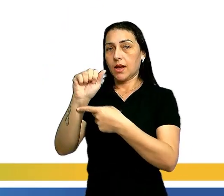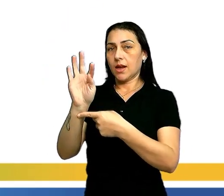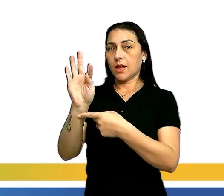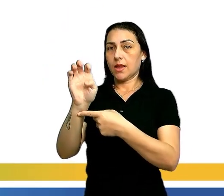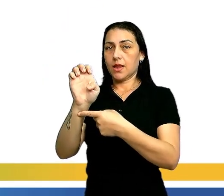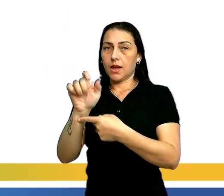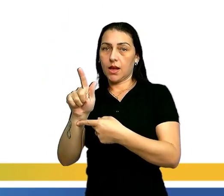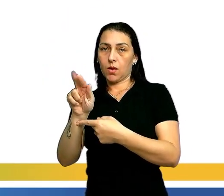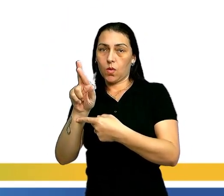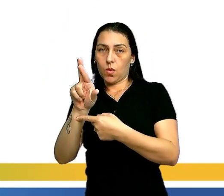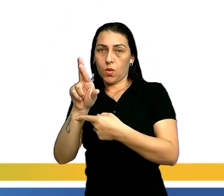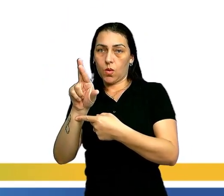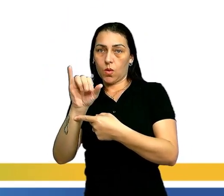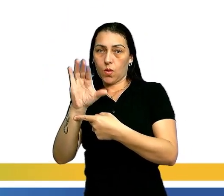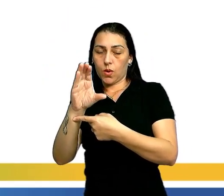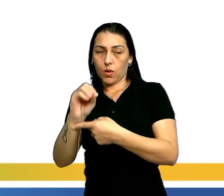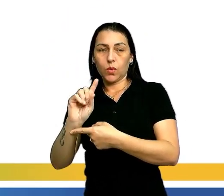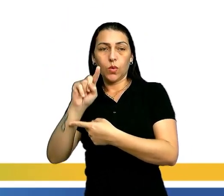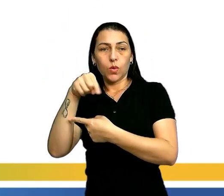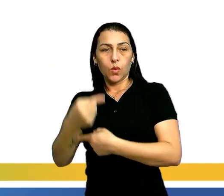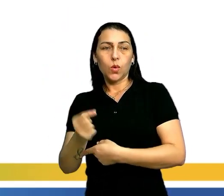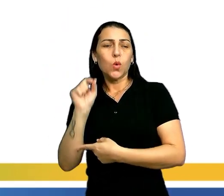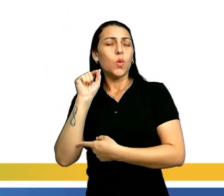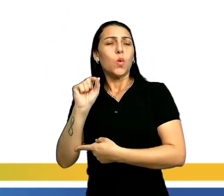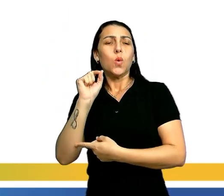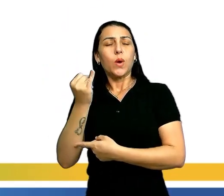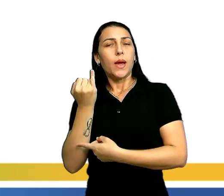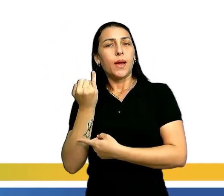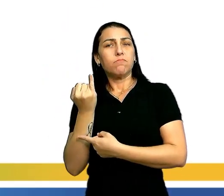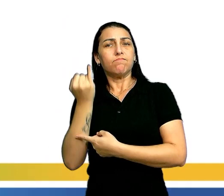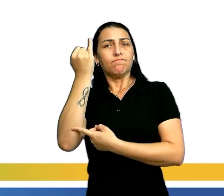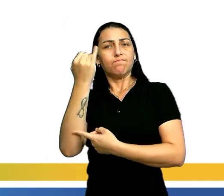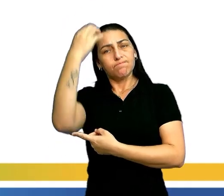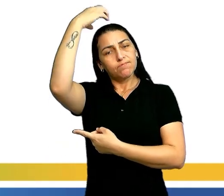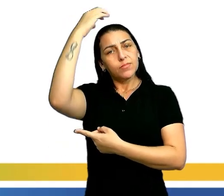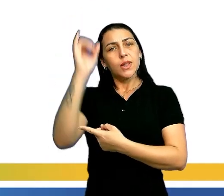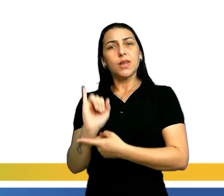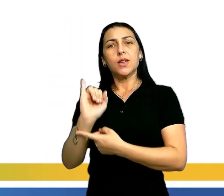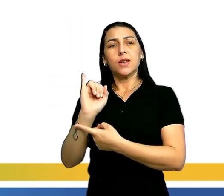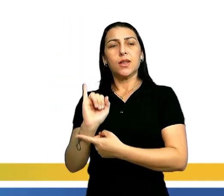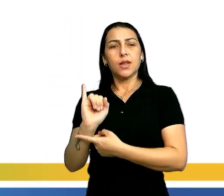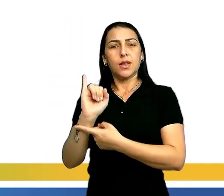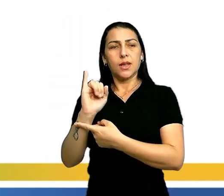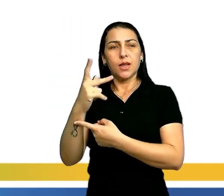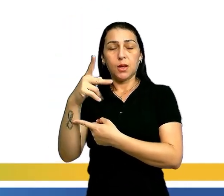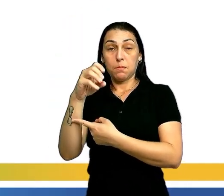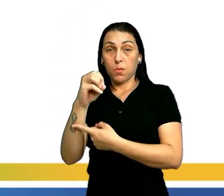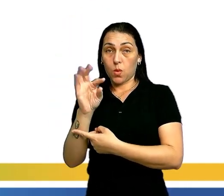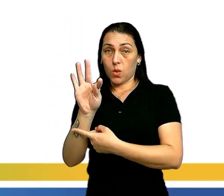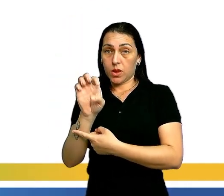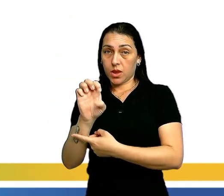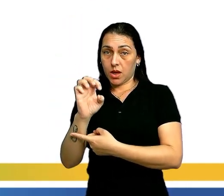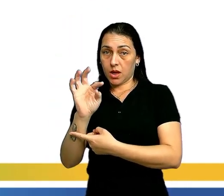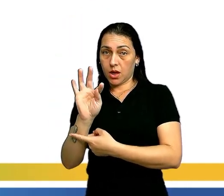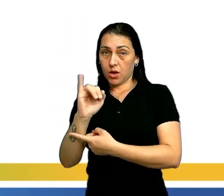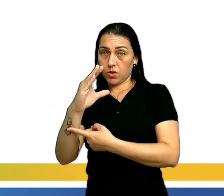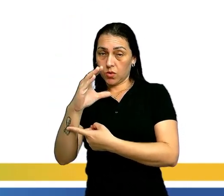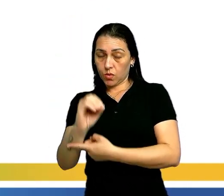de outro lado ele vai falar daquilo que é o imperativo hipotético. Então nós colocamos em prática muitas vezes uma